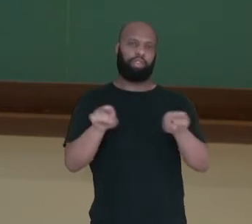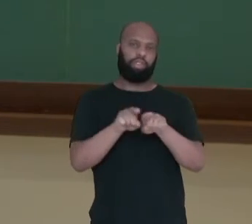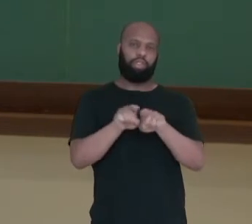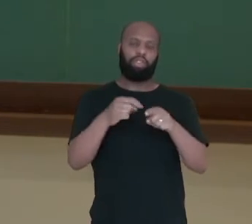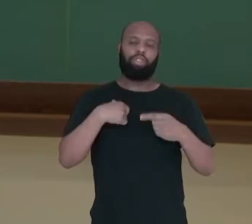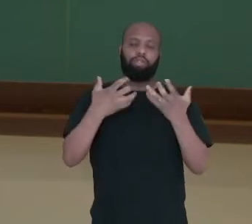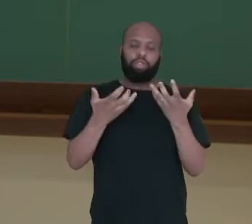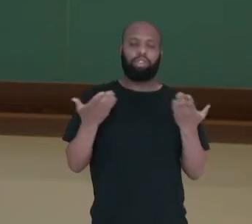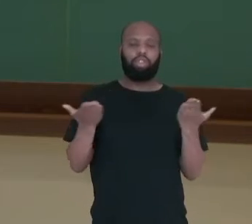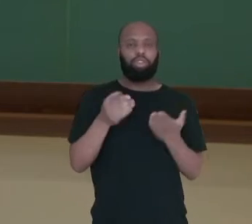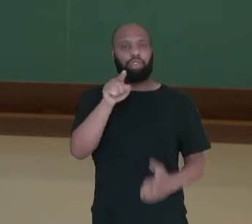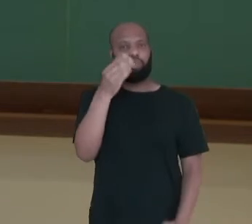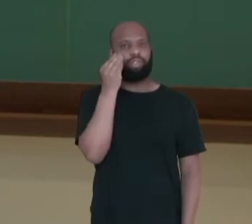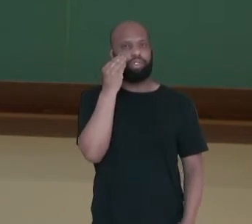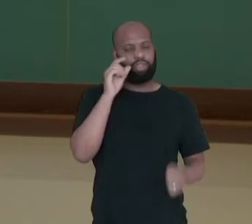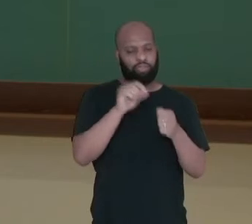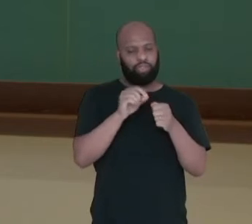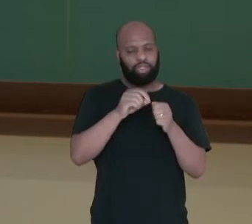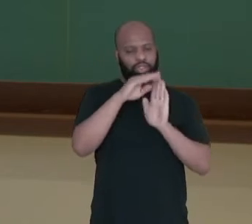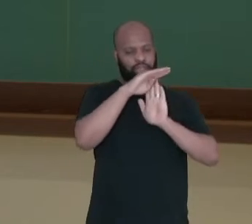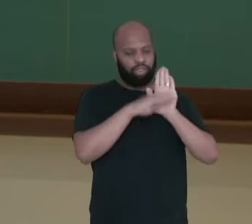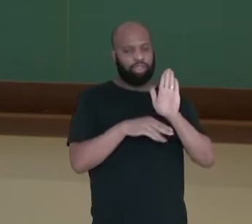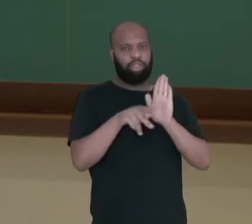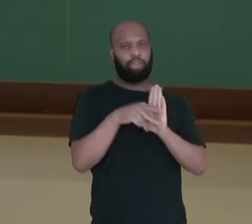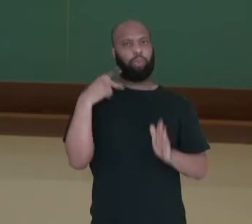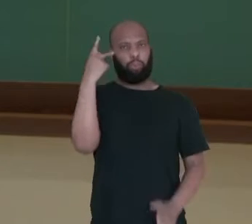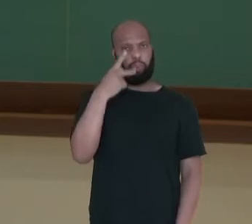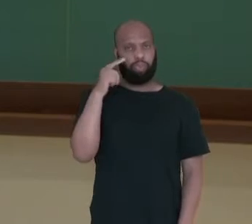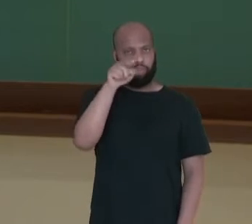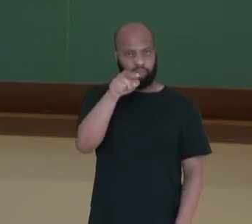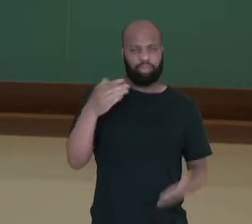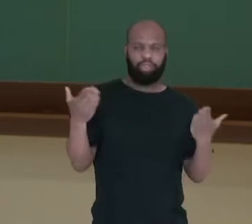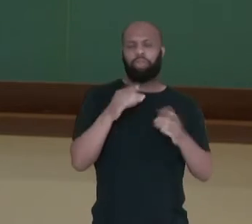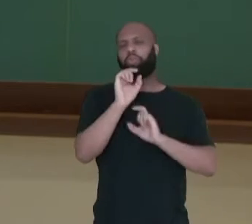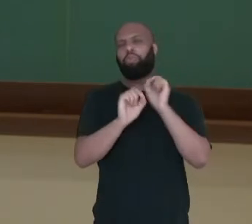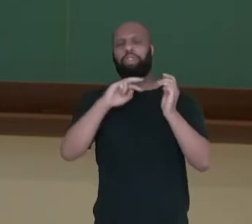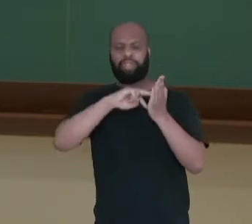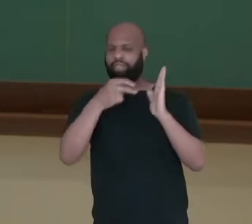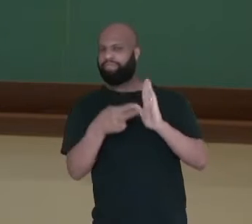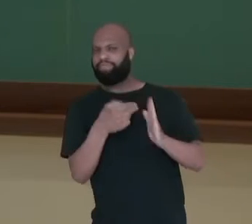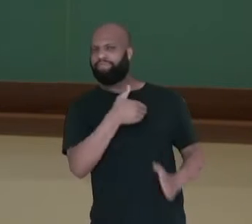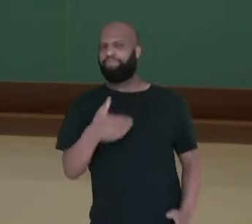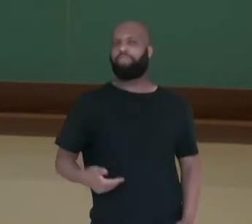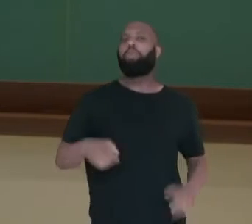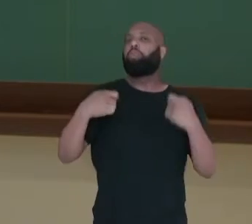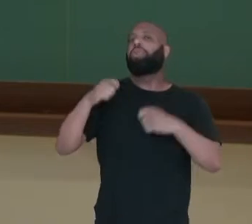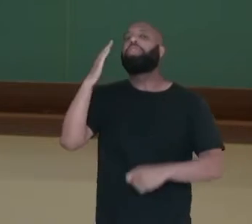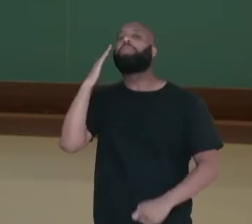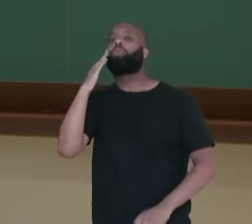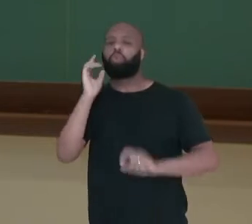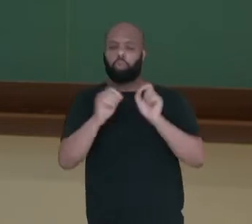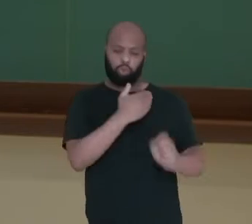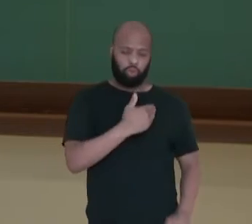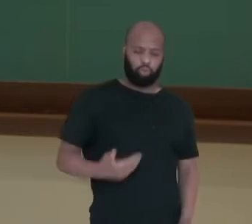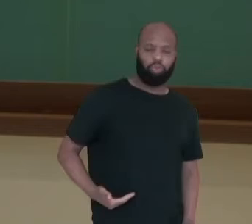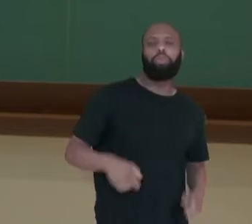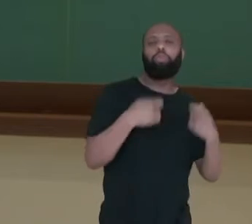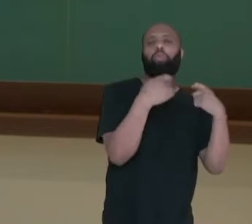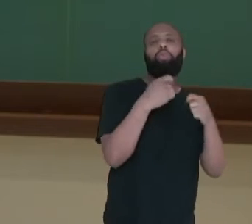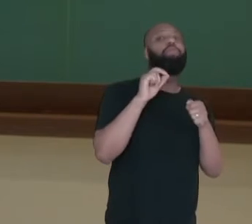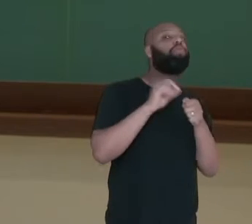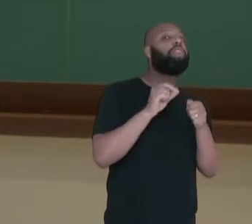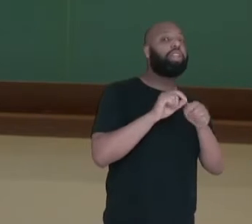você tente escrever esse manual de política para você. O que, que um governante precisa saber? O que, que um governante